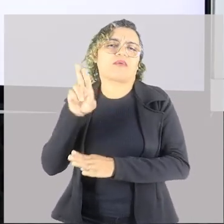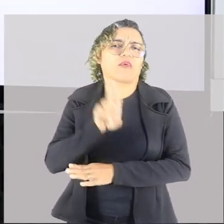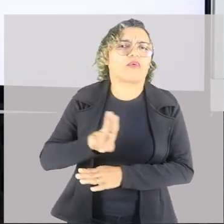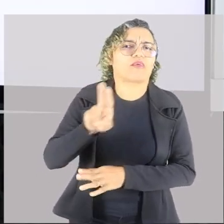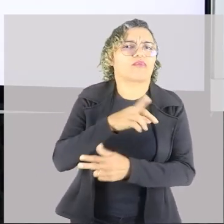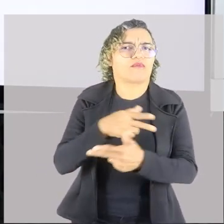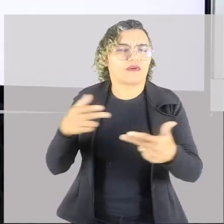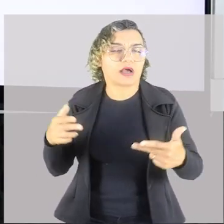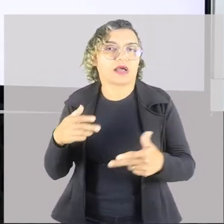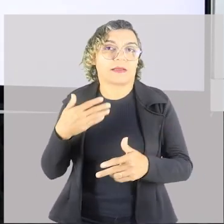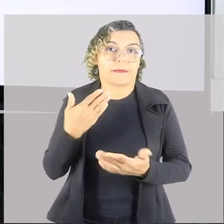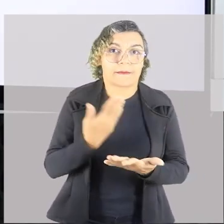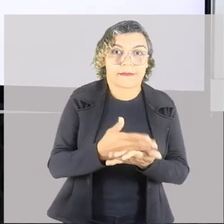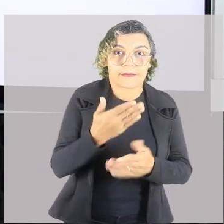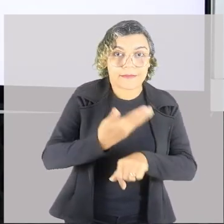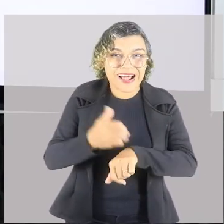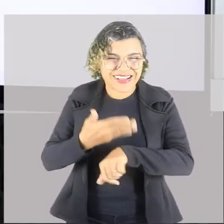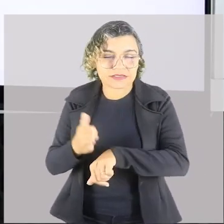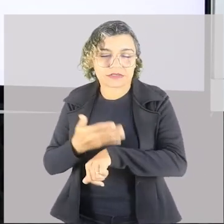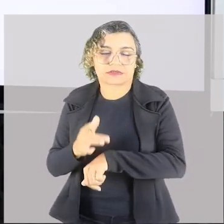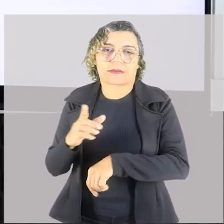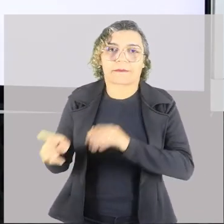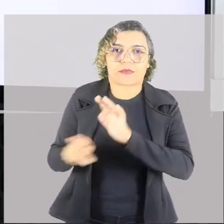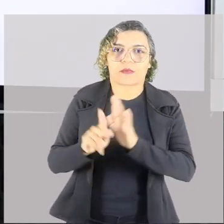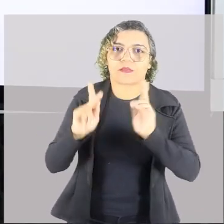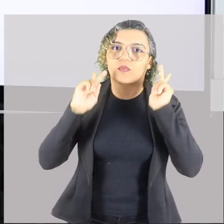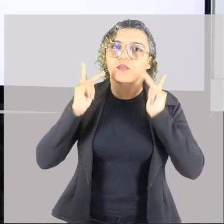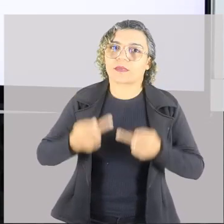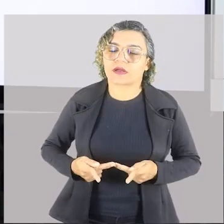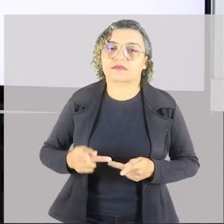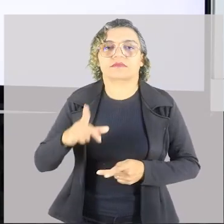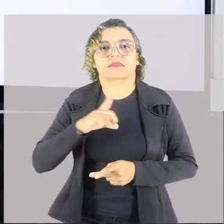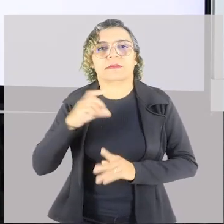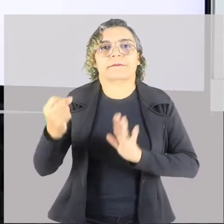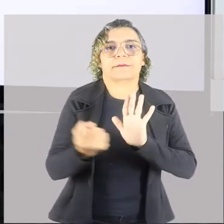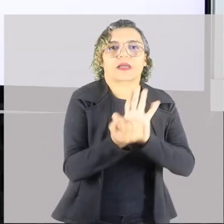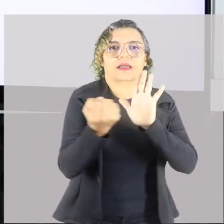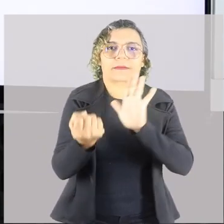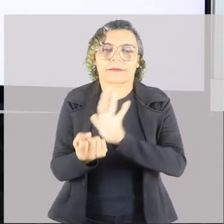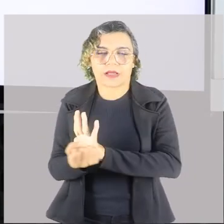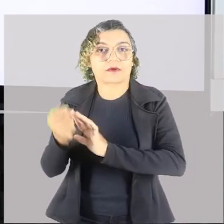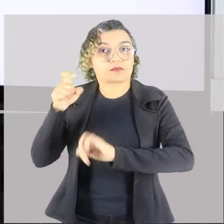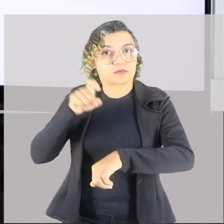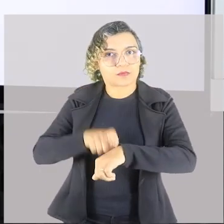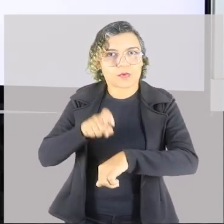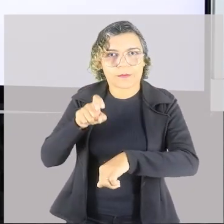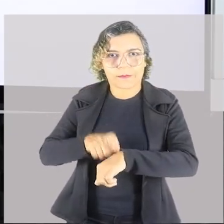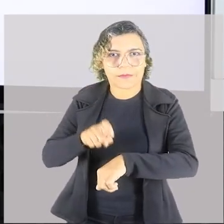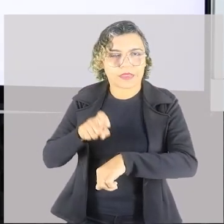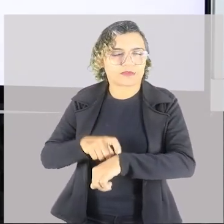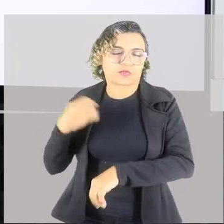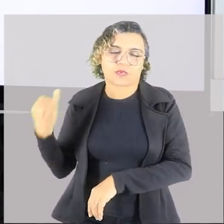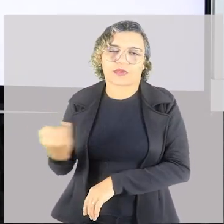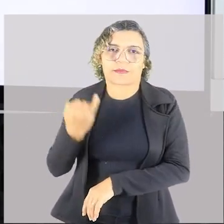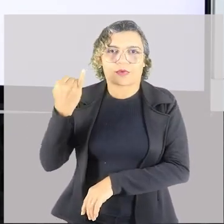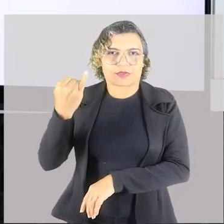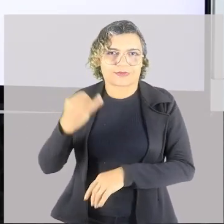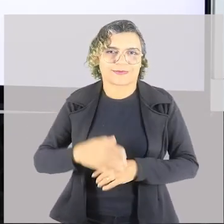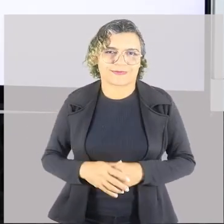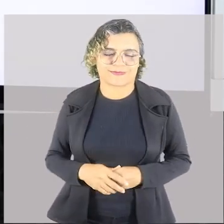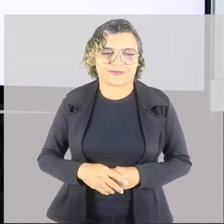usos, essas práticas, costumes do ser humano, vai marcando ali o momento étnico segundo Morgan,